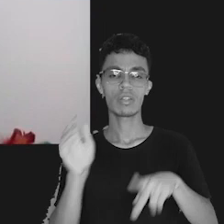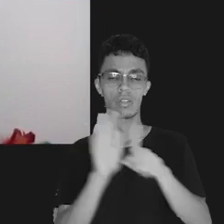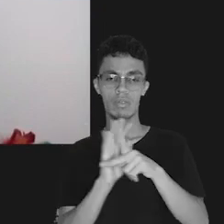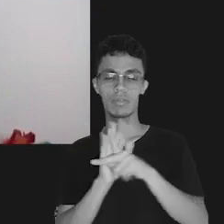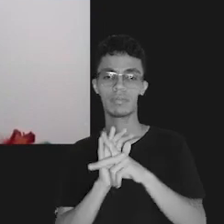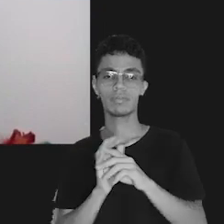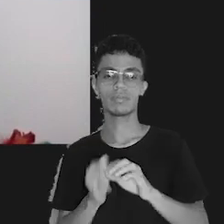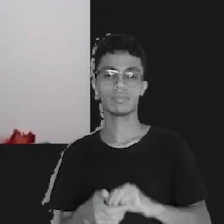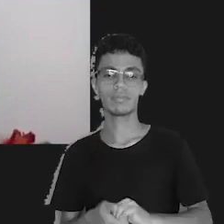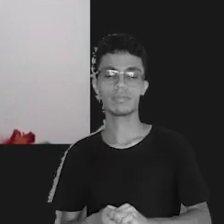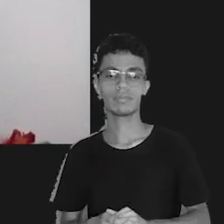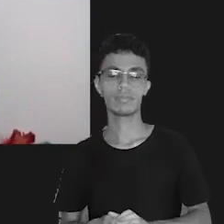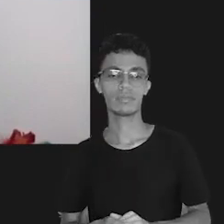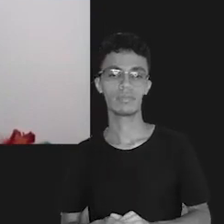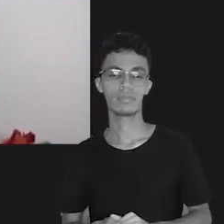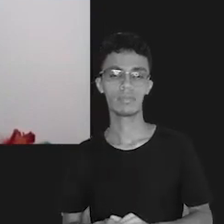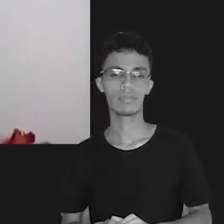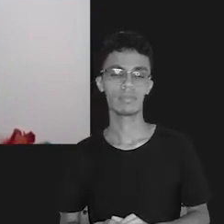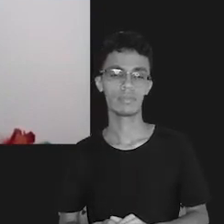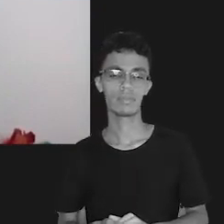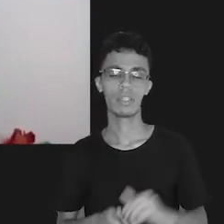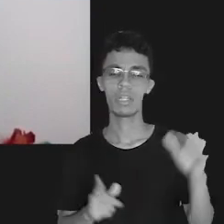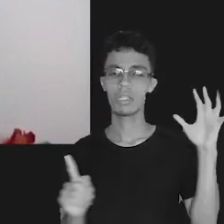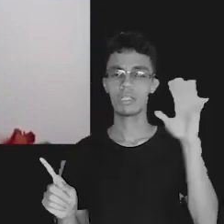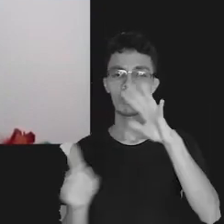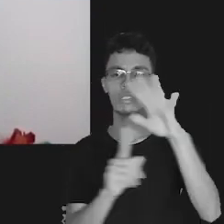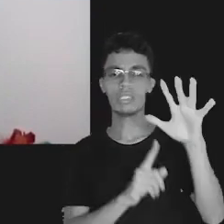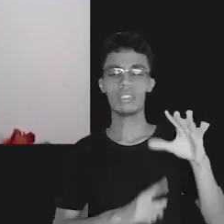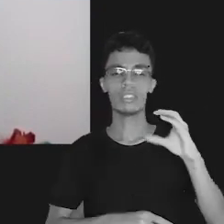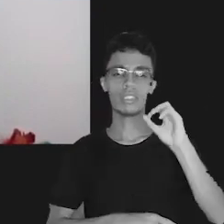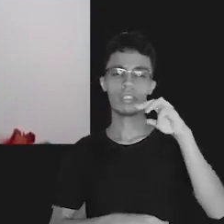influência que cai um pouco para a questão do